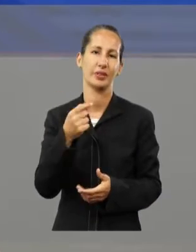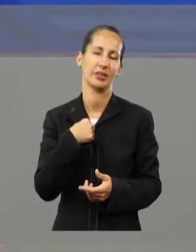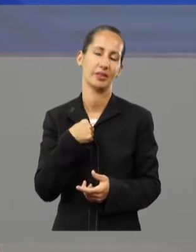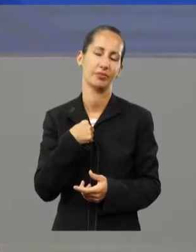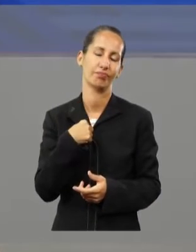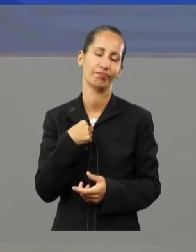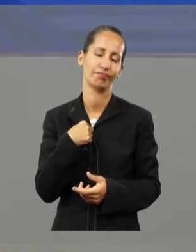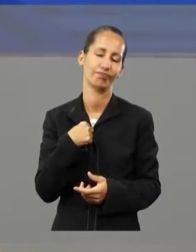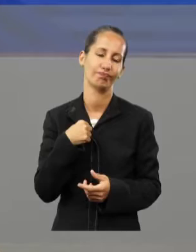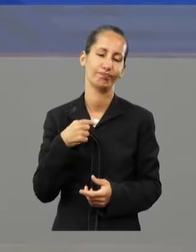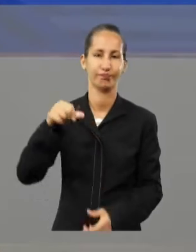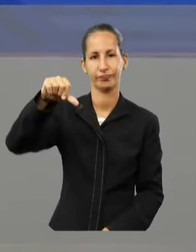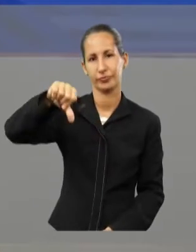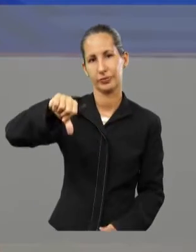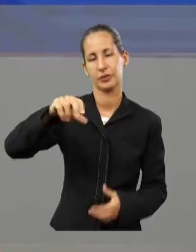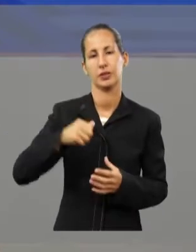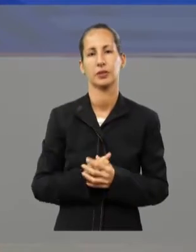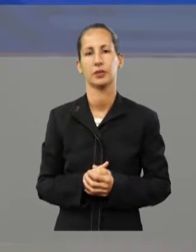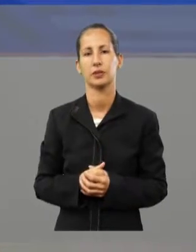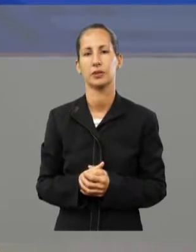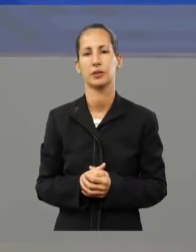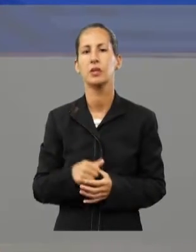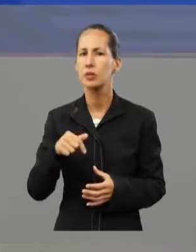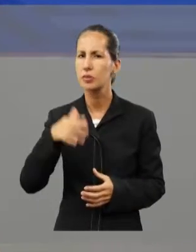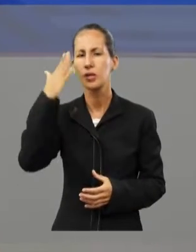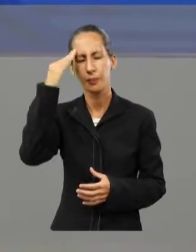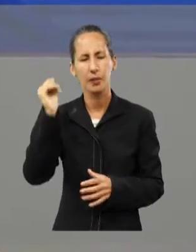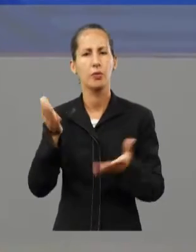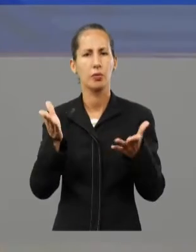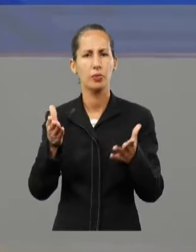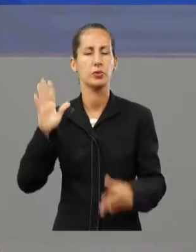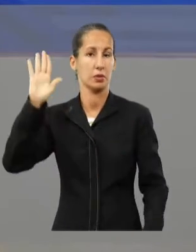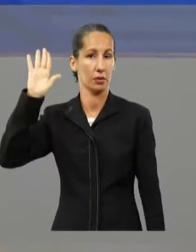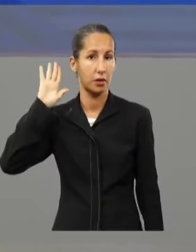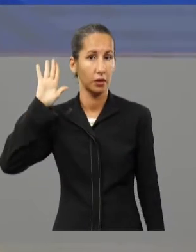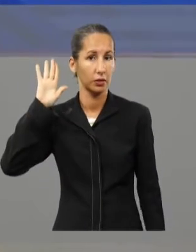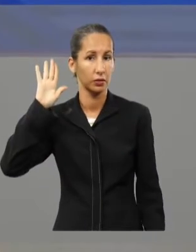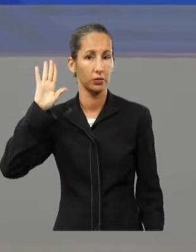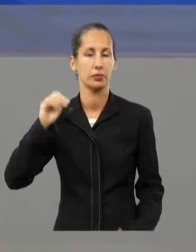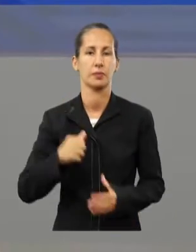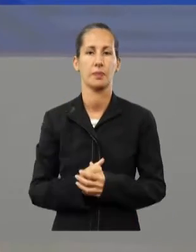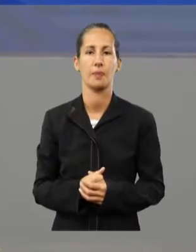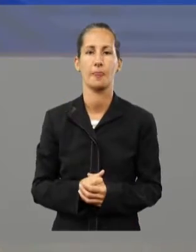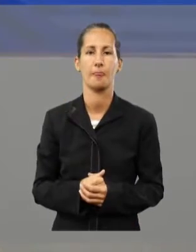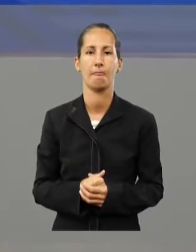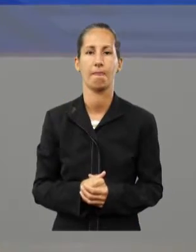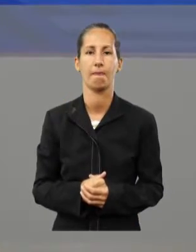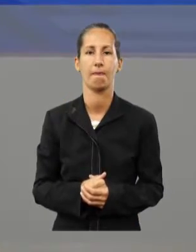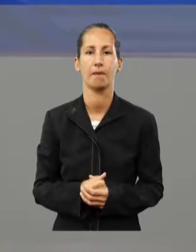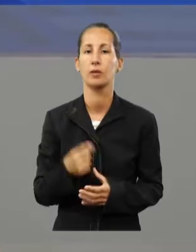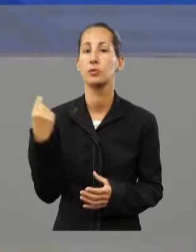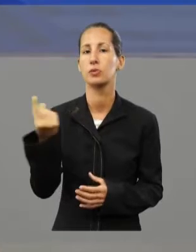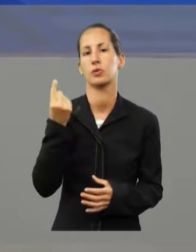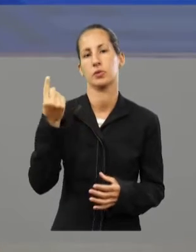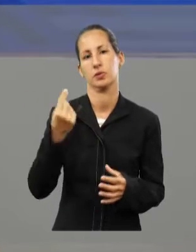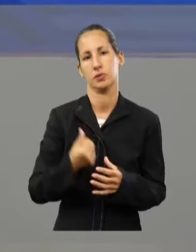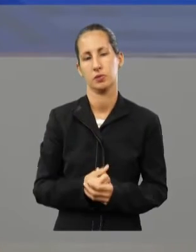fui candidato. E eu não sabia, hoje em dia que eu sou candidato, Mara, eu vou sozinho.